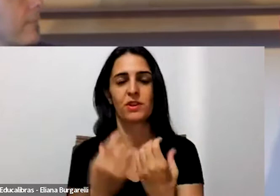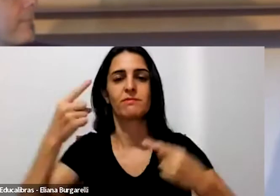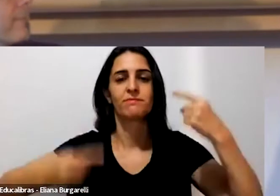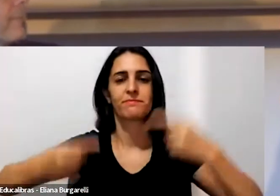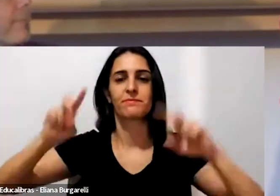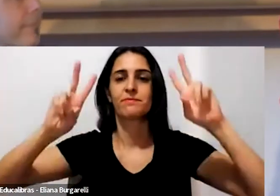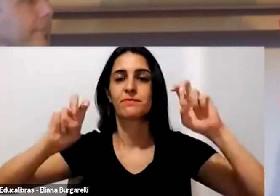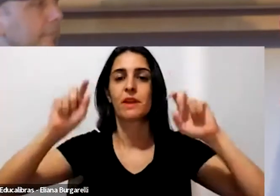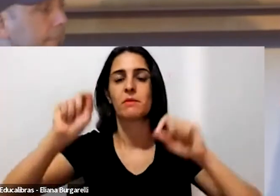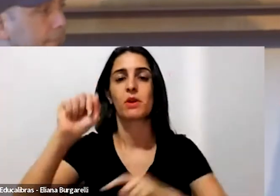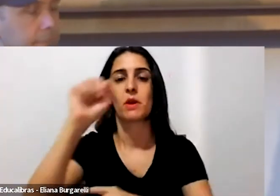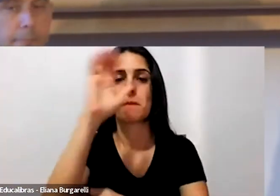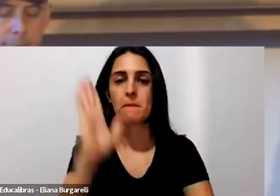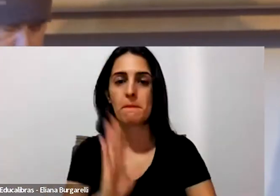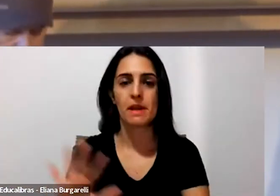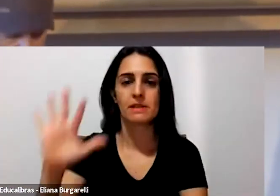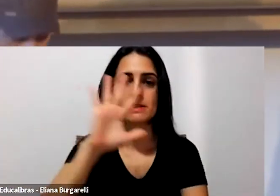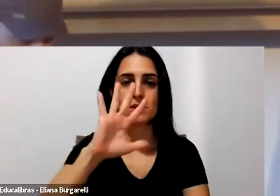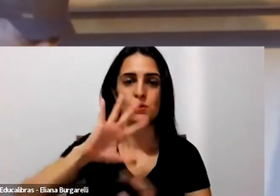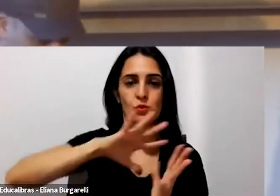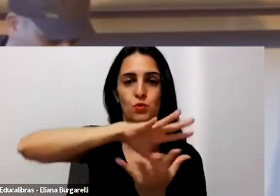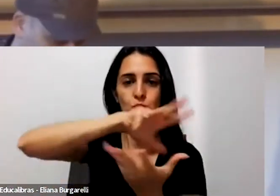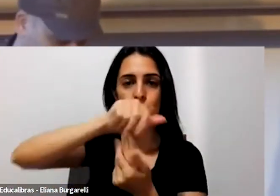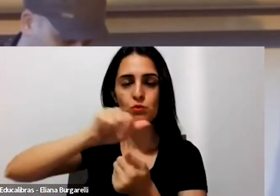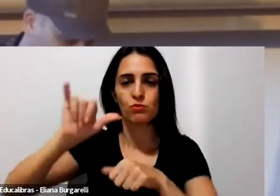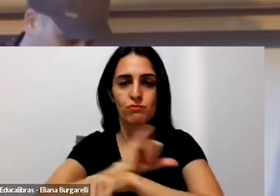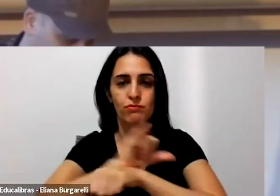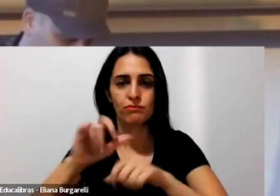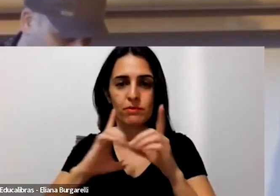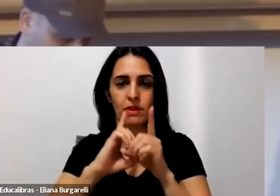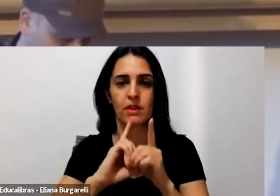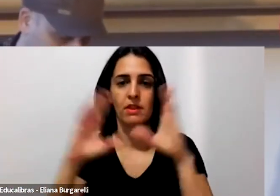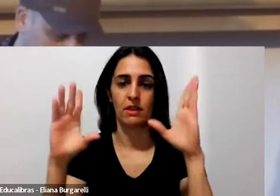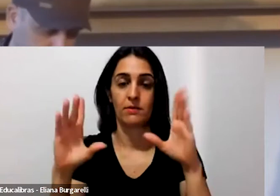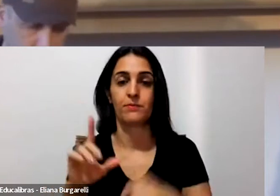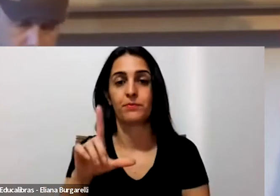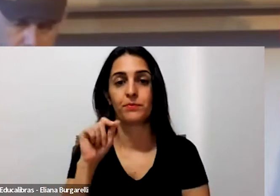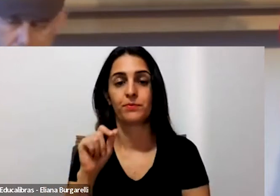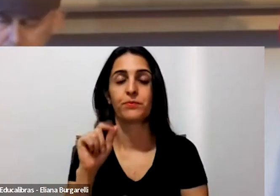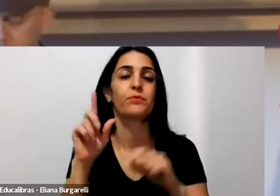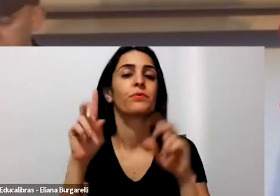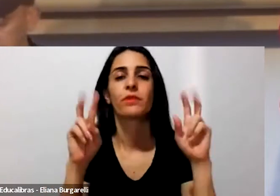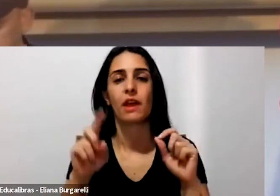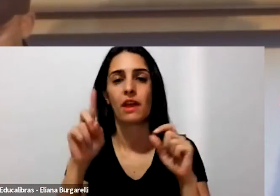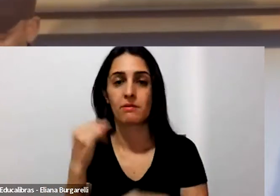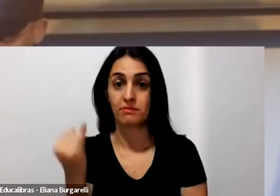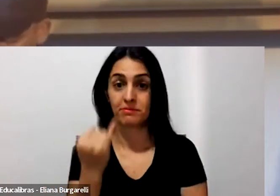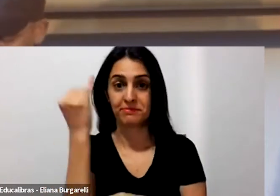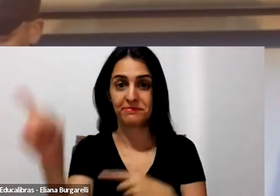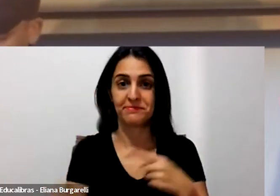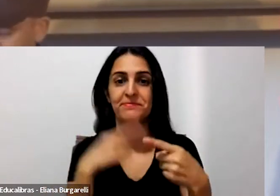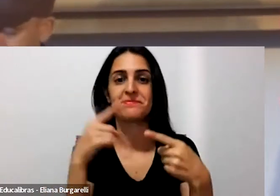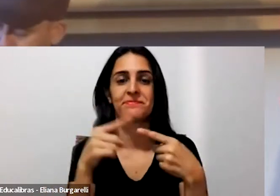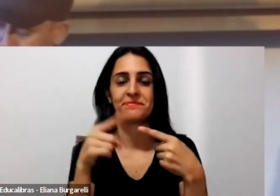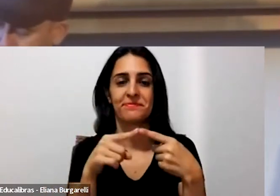Brasil no Mundo, Caminhos para a Consolidação Democrática. A escolha desse tema dessa terceira edição culminou em dois eventos muito importantes. O primeiro, que este ano